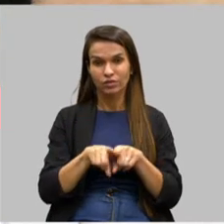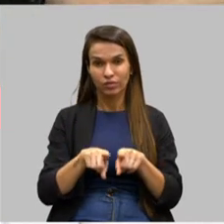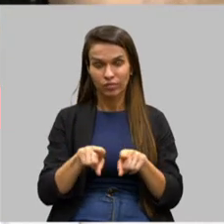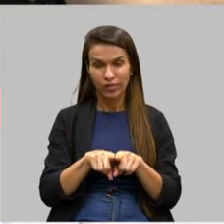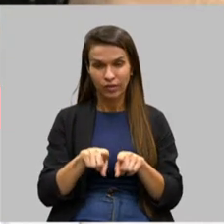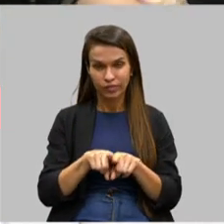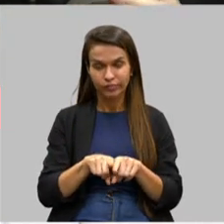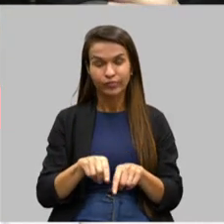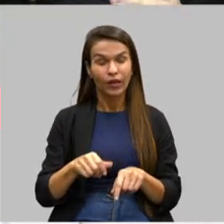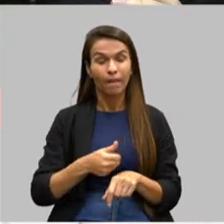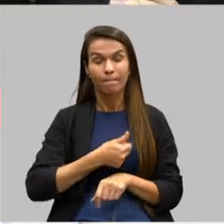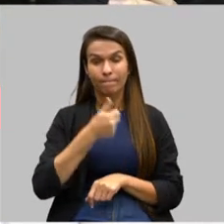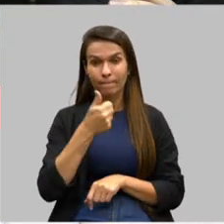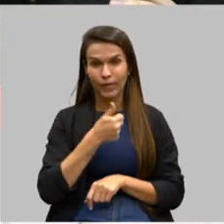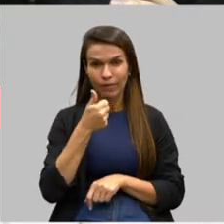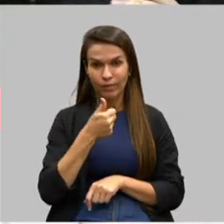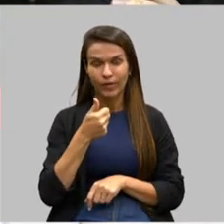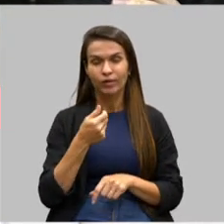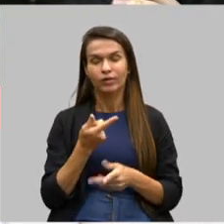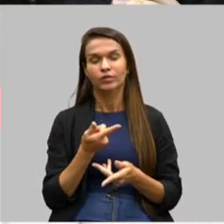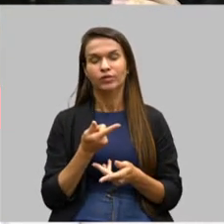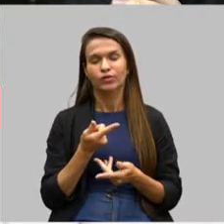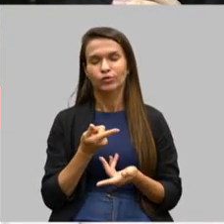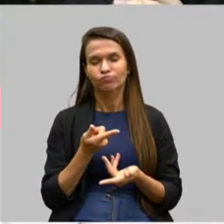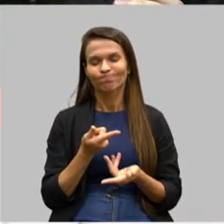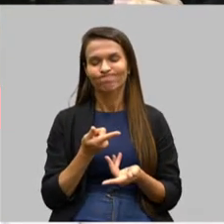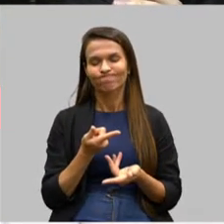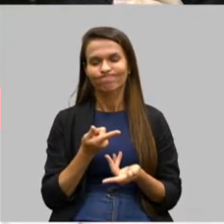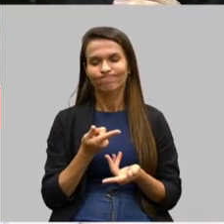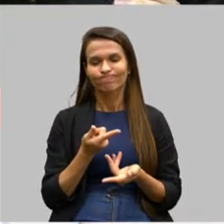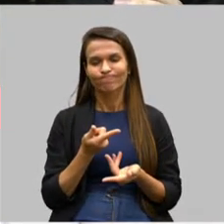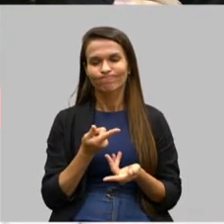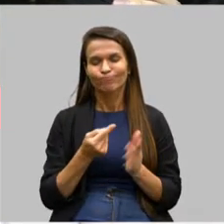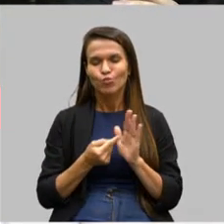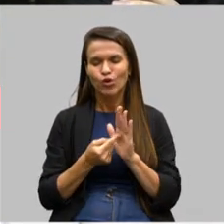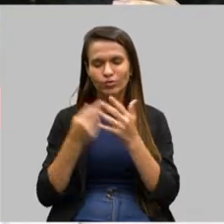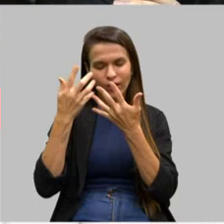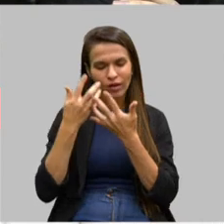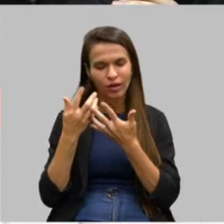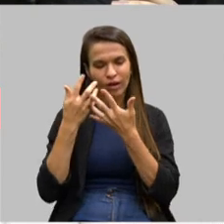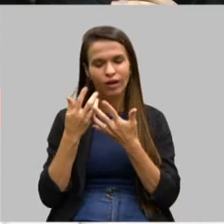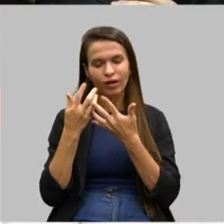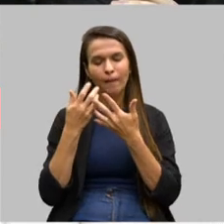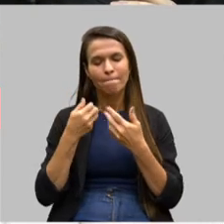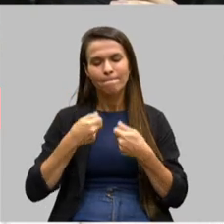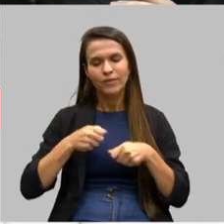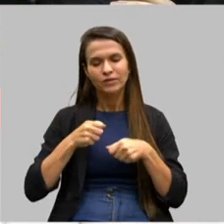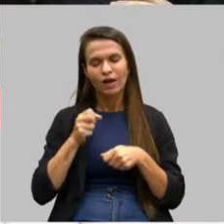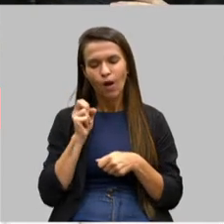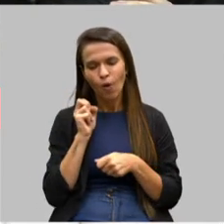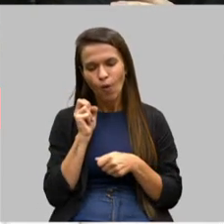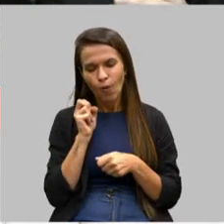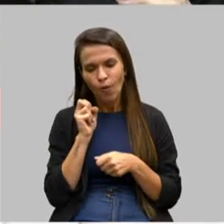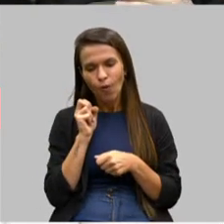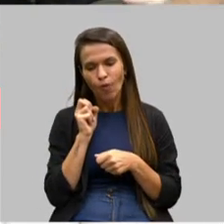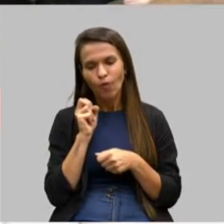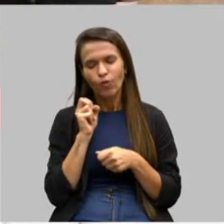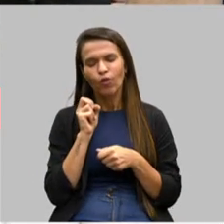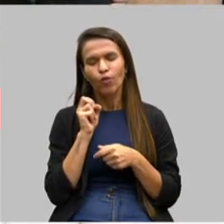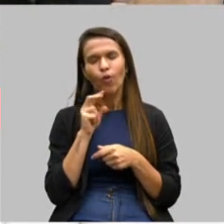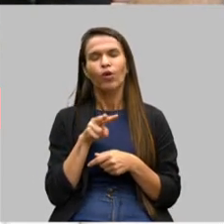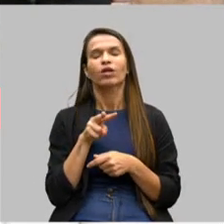primeira questão que eu trago aqui para reflexão é da necessidade de olhar como é que